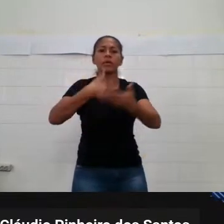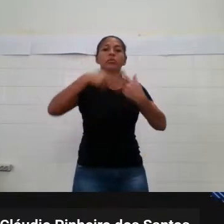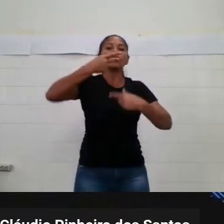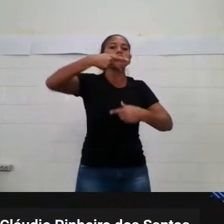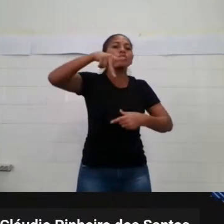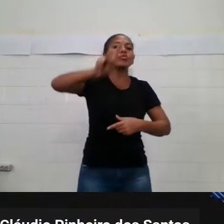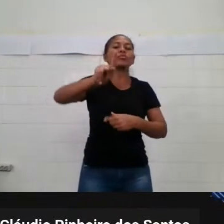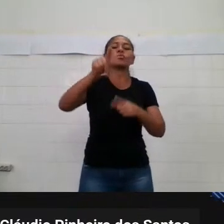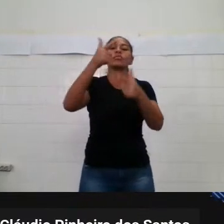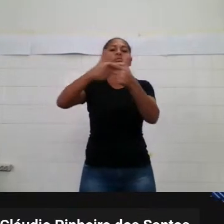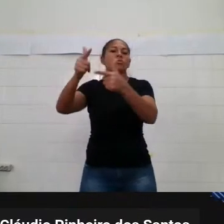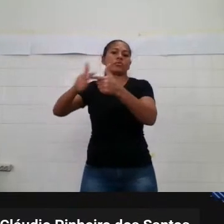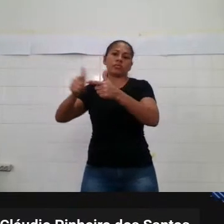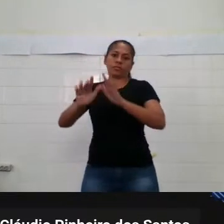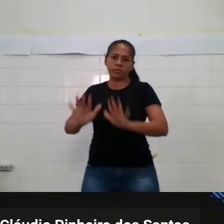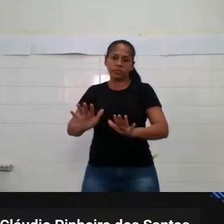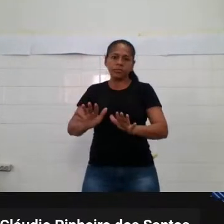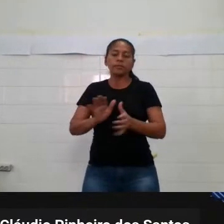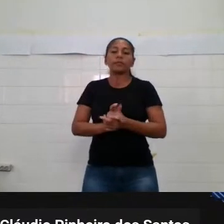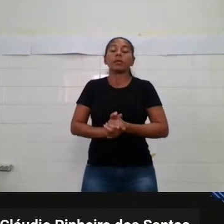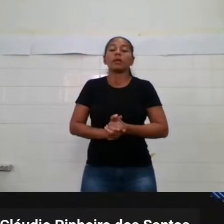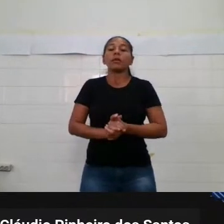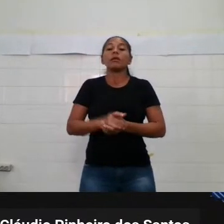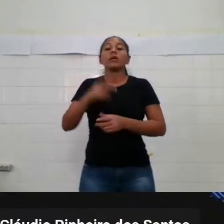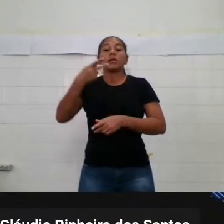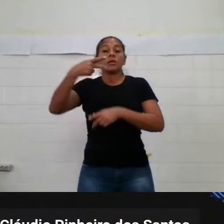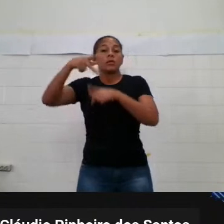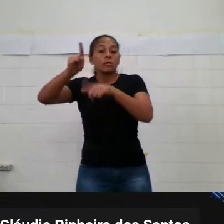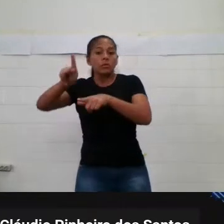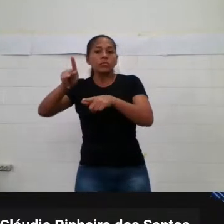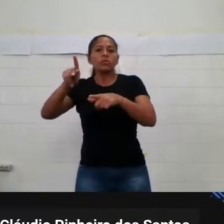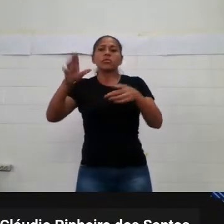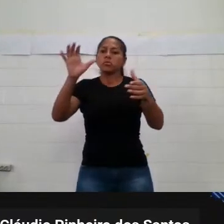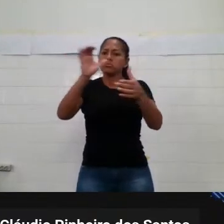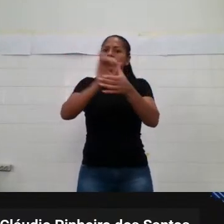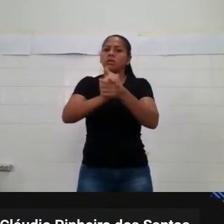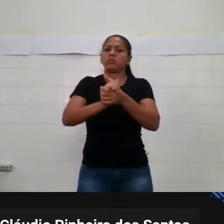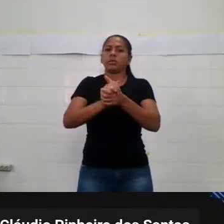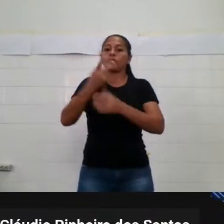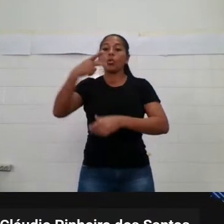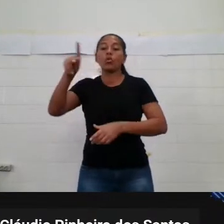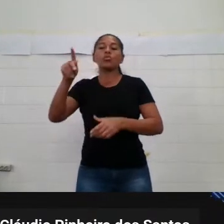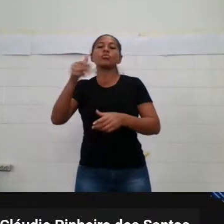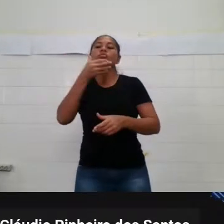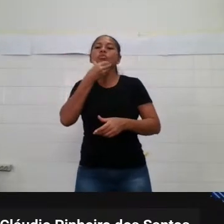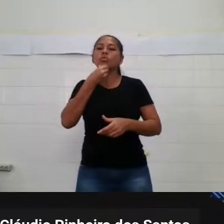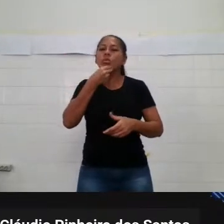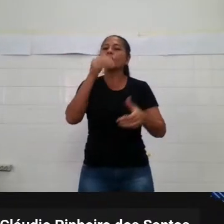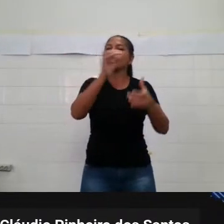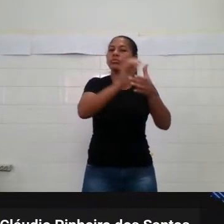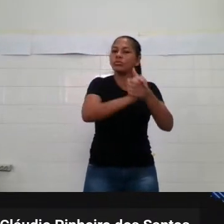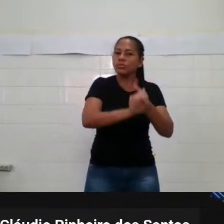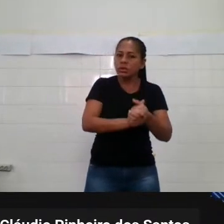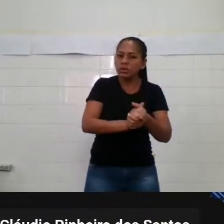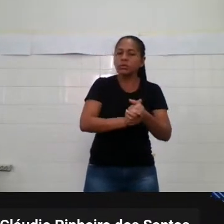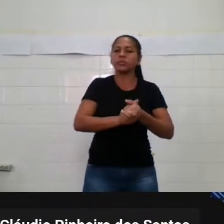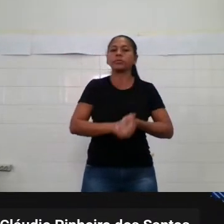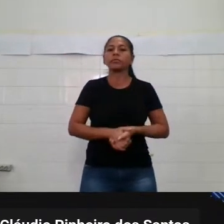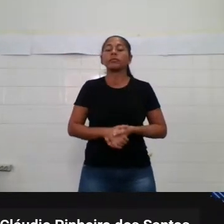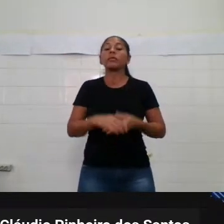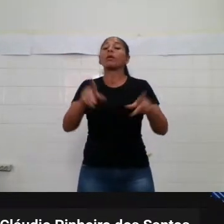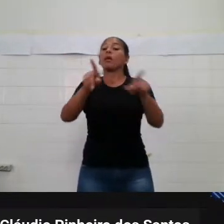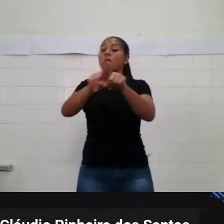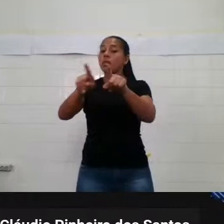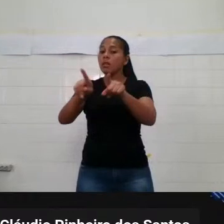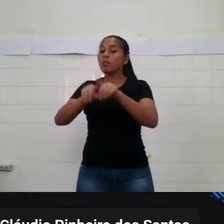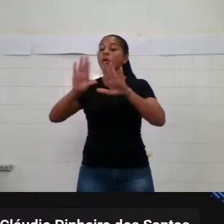cotidianos. Inclusive com o casamento, inclusive com o seu próprio companheiro, inclusive quando ela